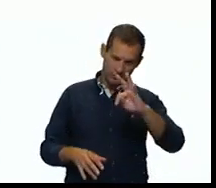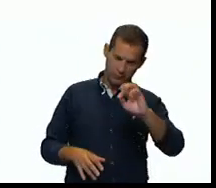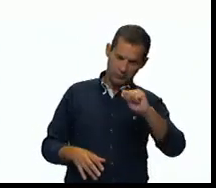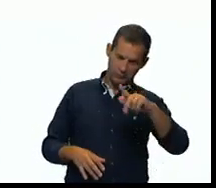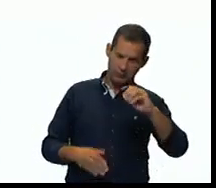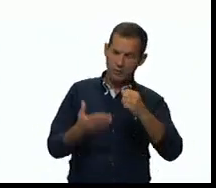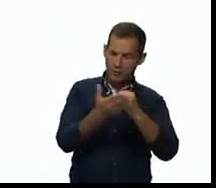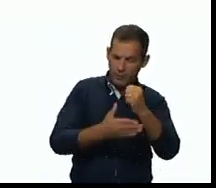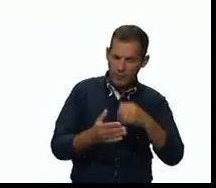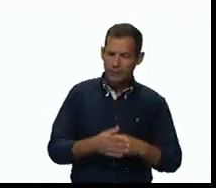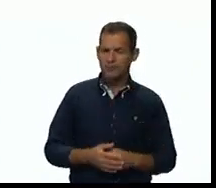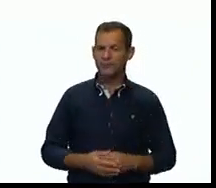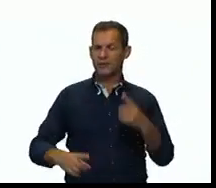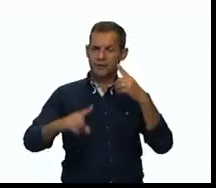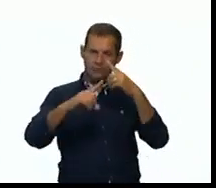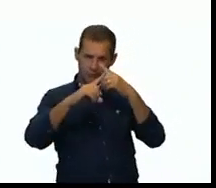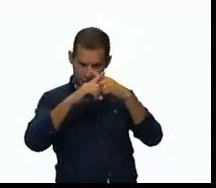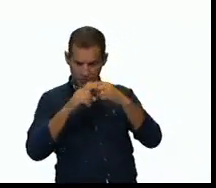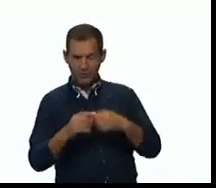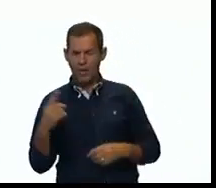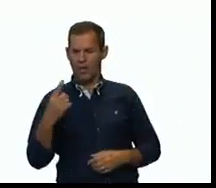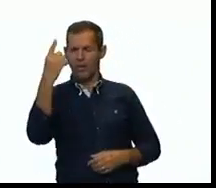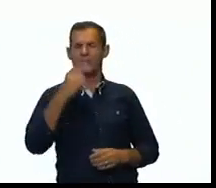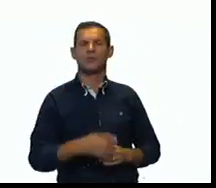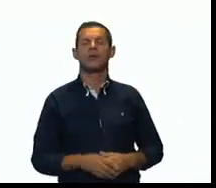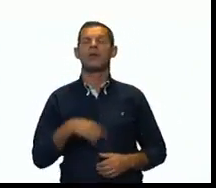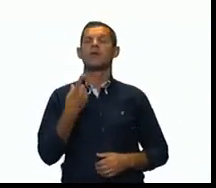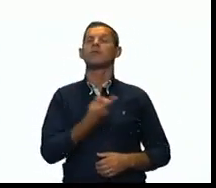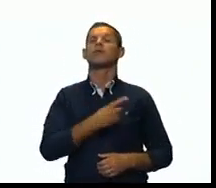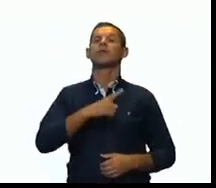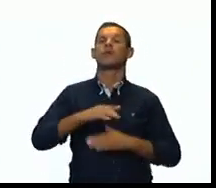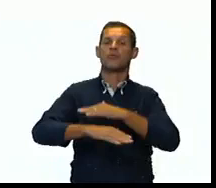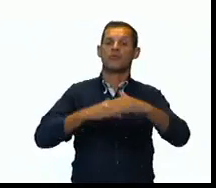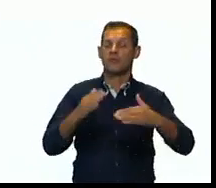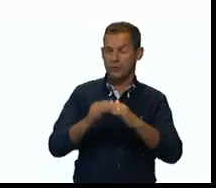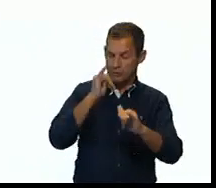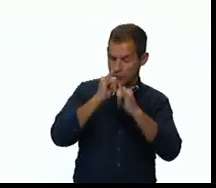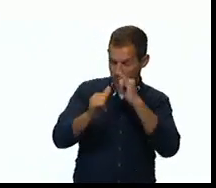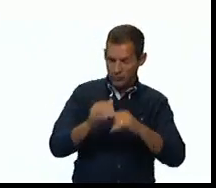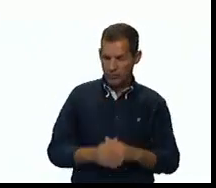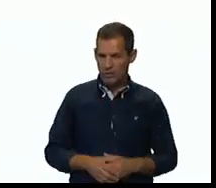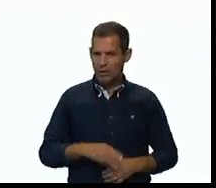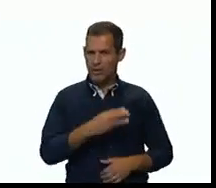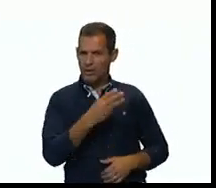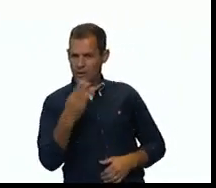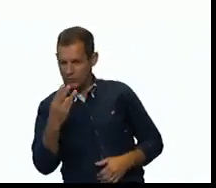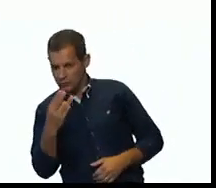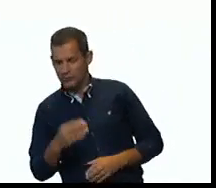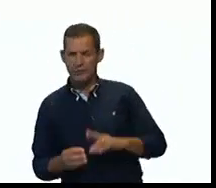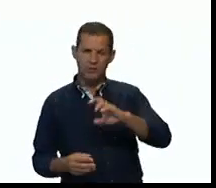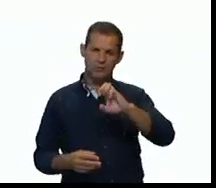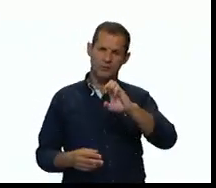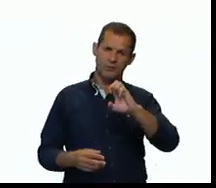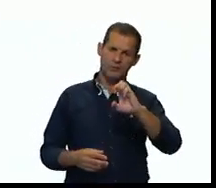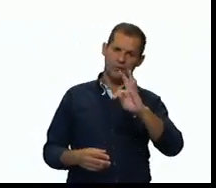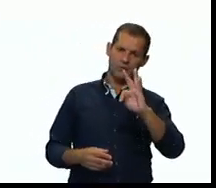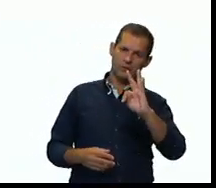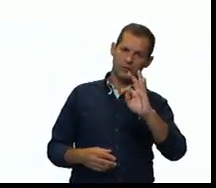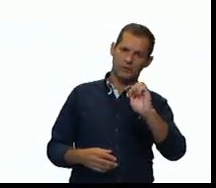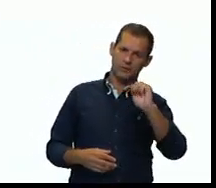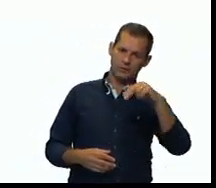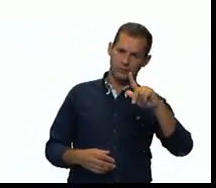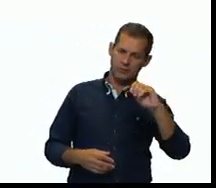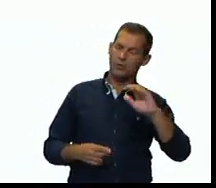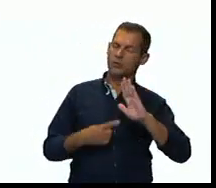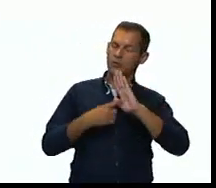é a base vezes a altura. E nós temos todos esses dados dos 3 retângulos que nós estamos mostrando.